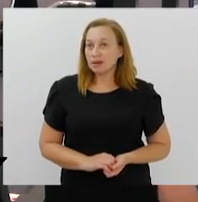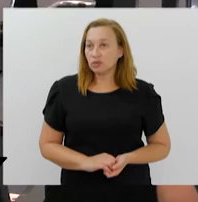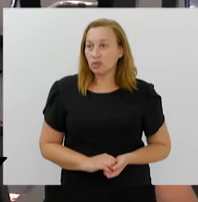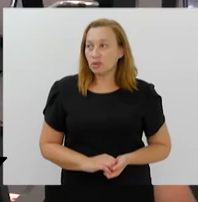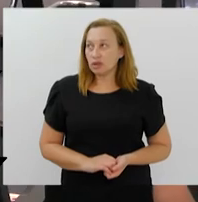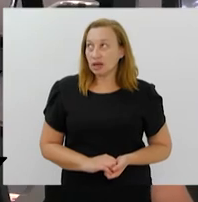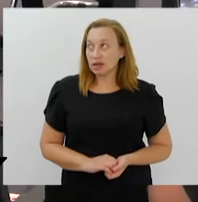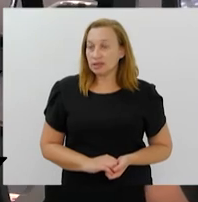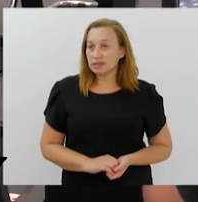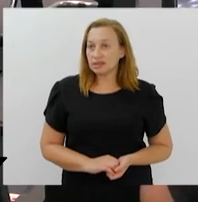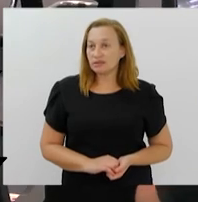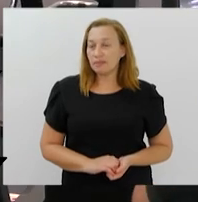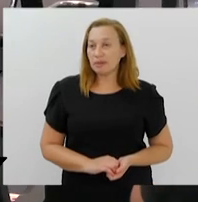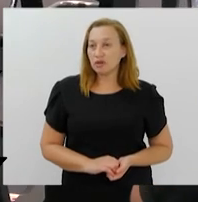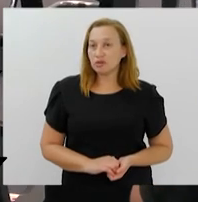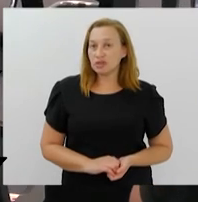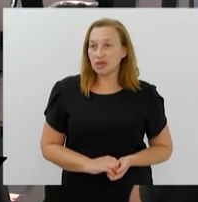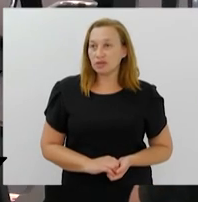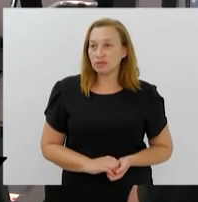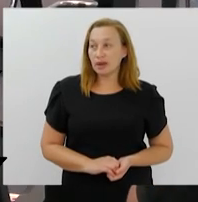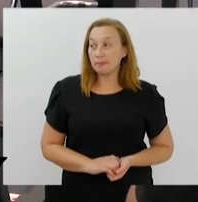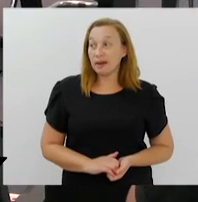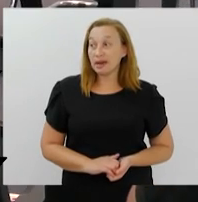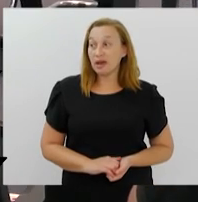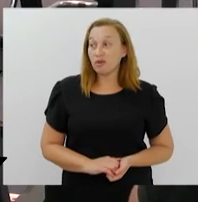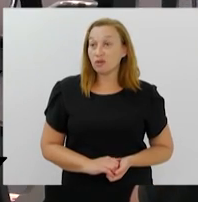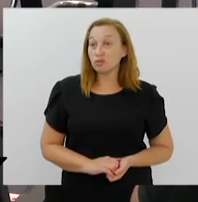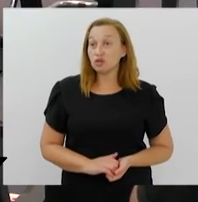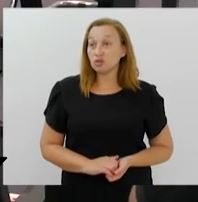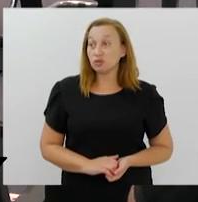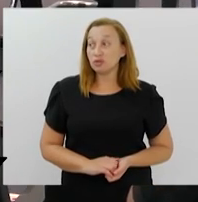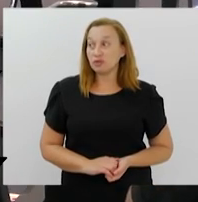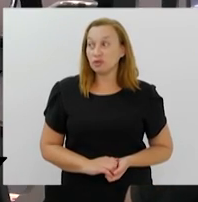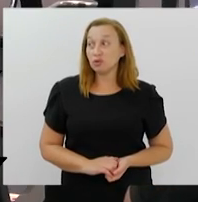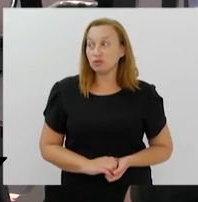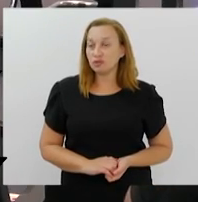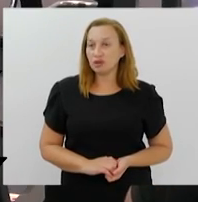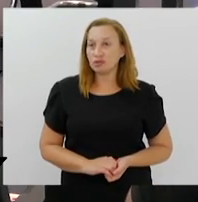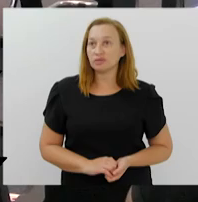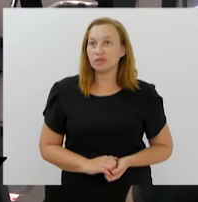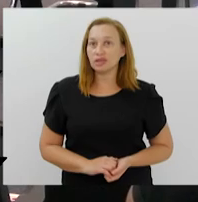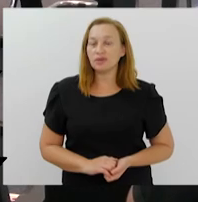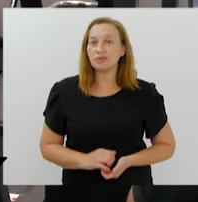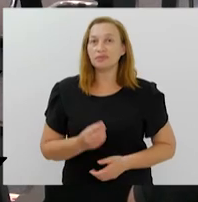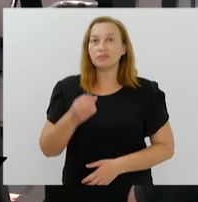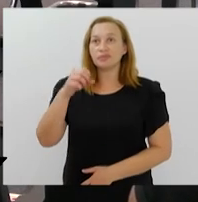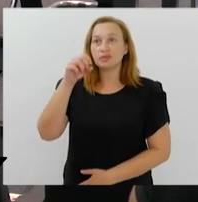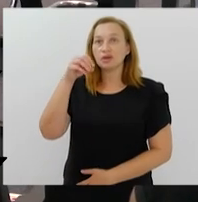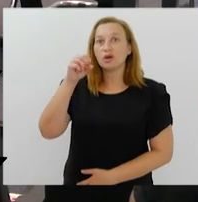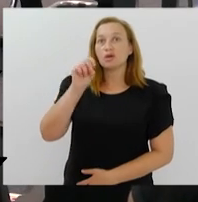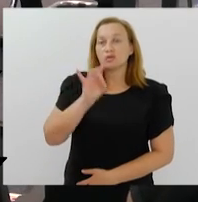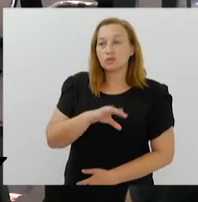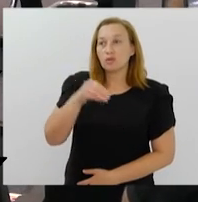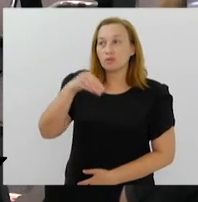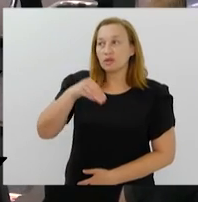minuto pessoal vamos lá olha só vamos lá nós só um minuto por